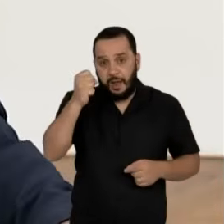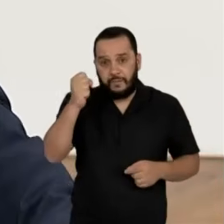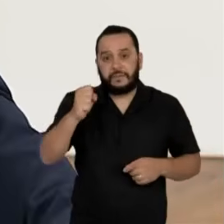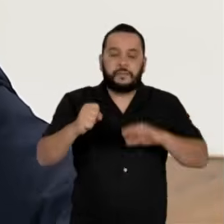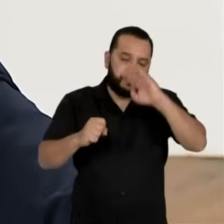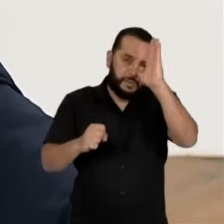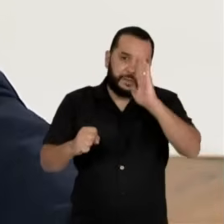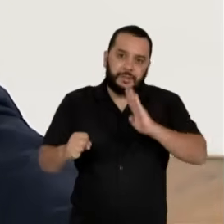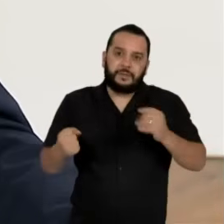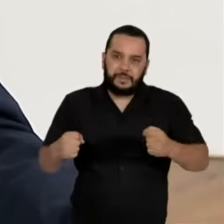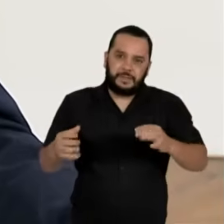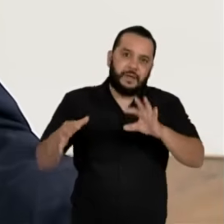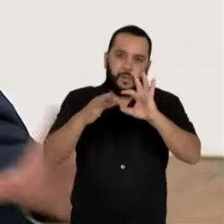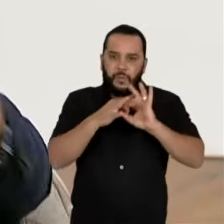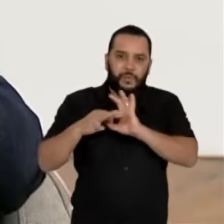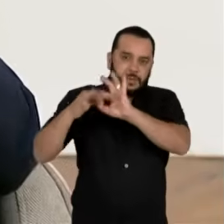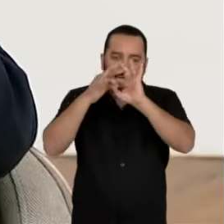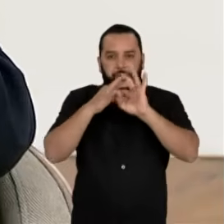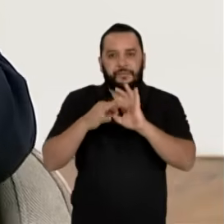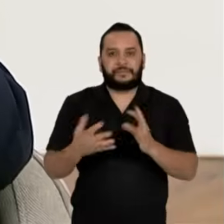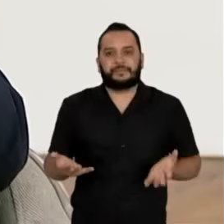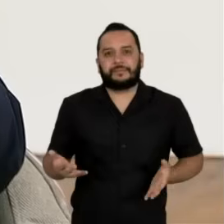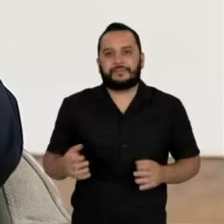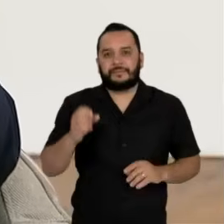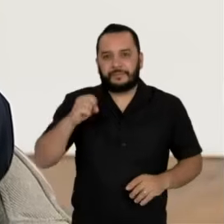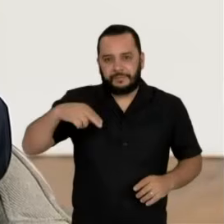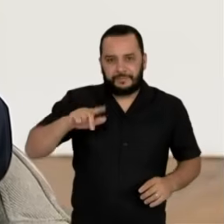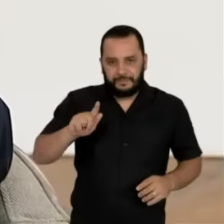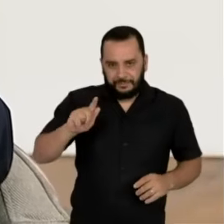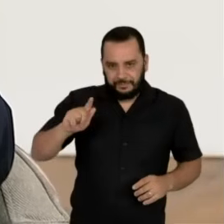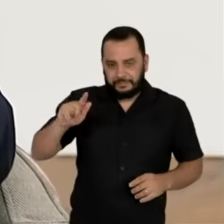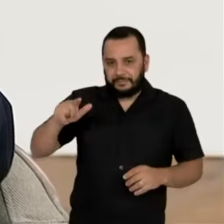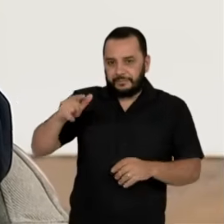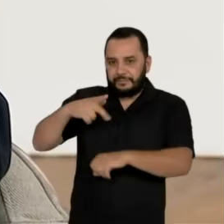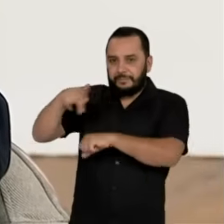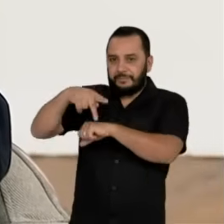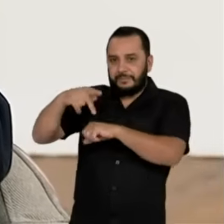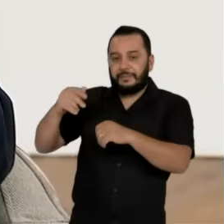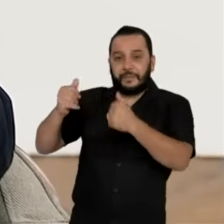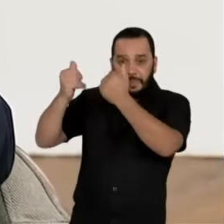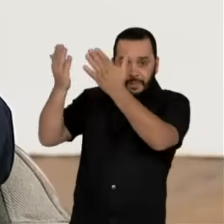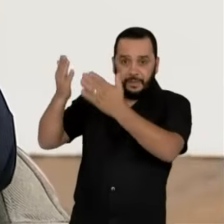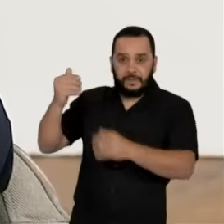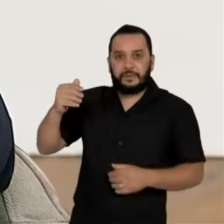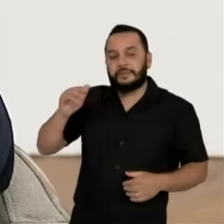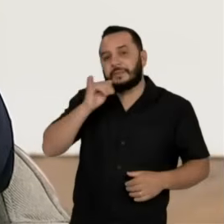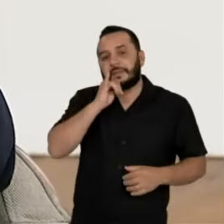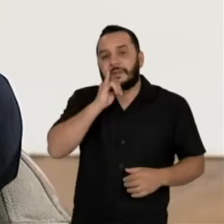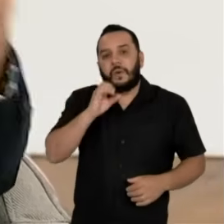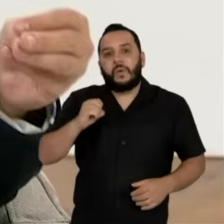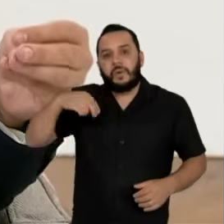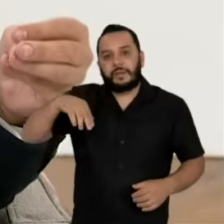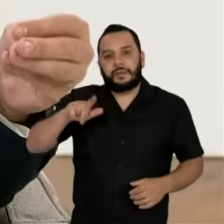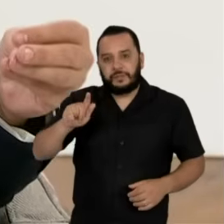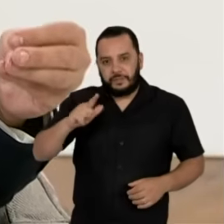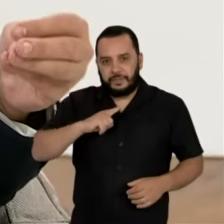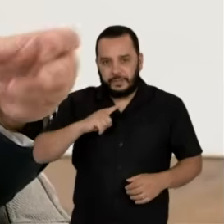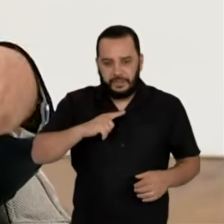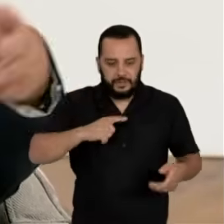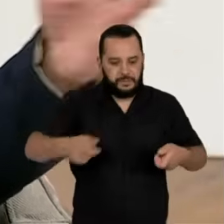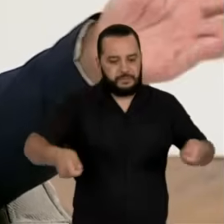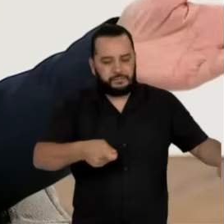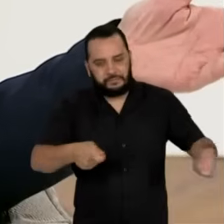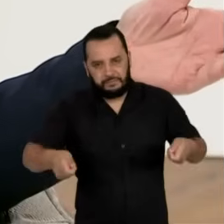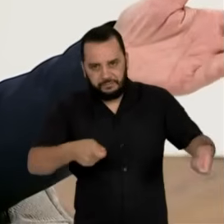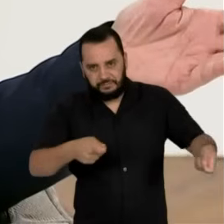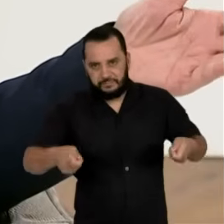isso. Então, eu acho que as ONGs internacionais, né? Eu nunca vi ONG fazendo garimpo, nunca